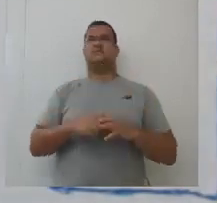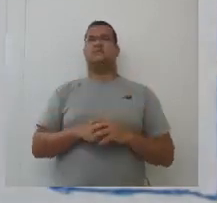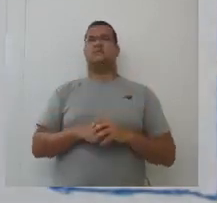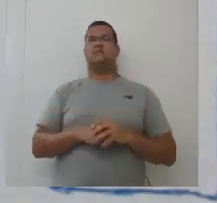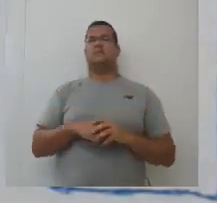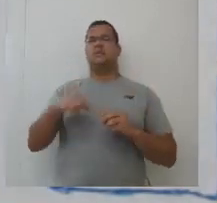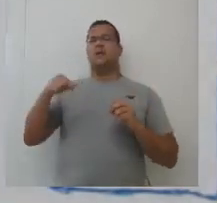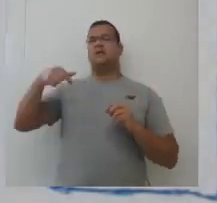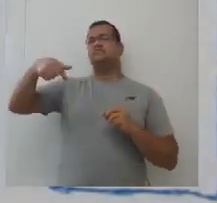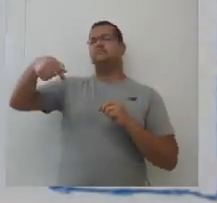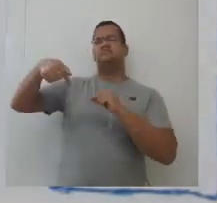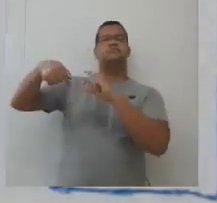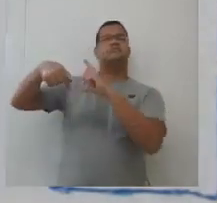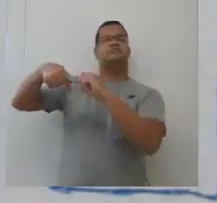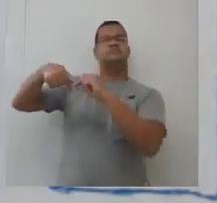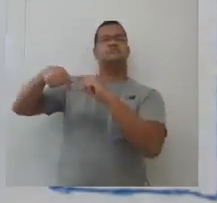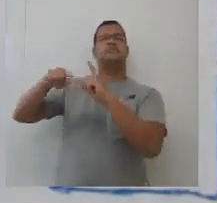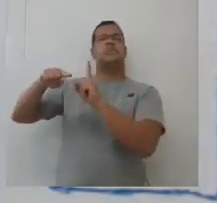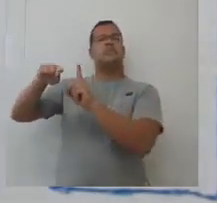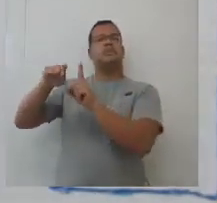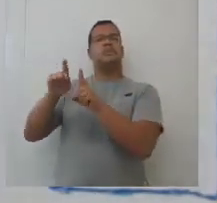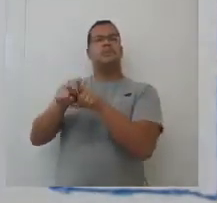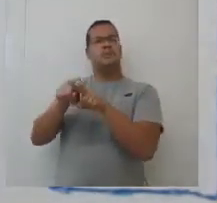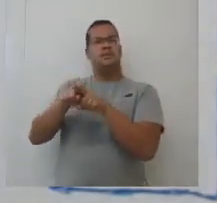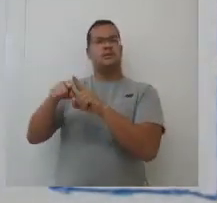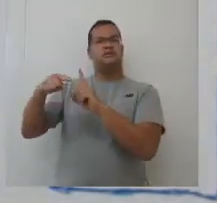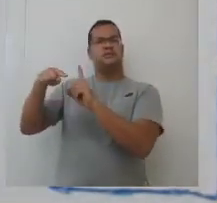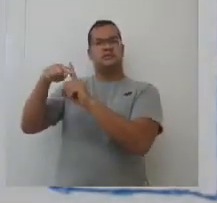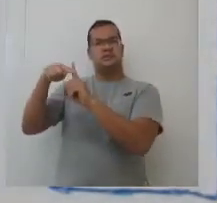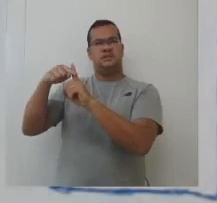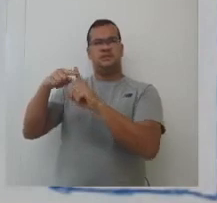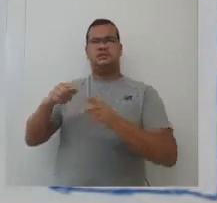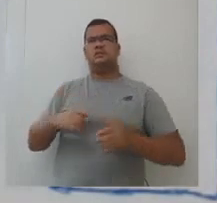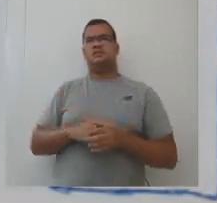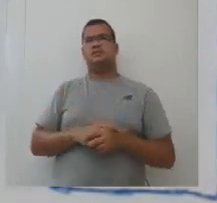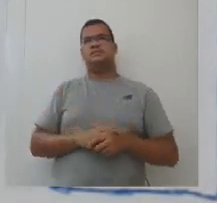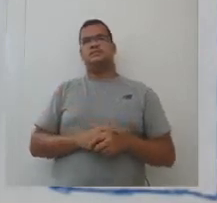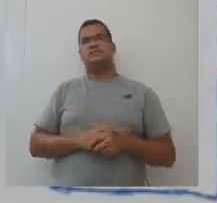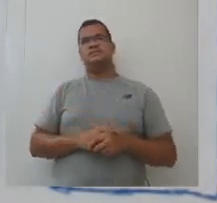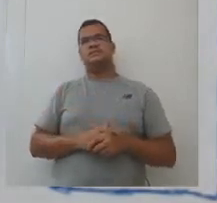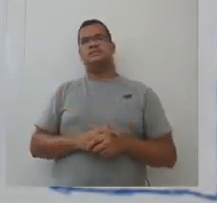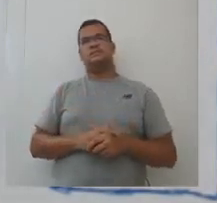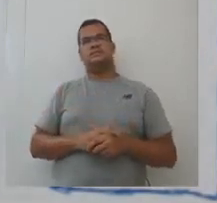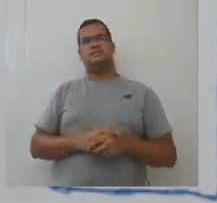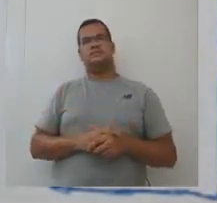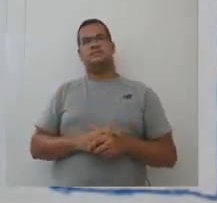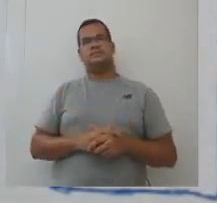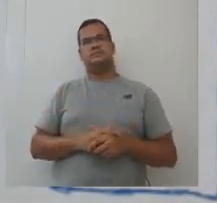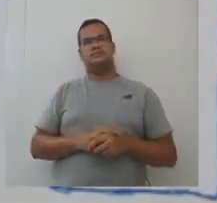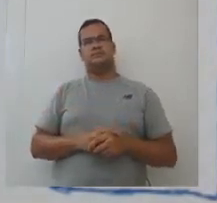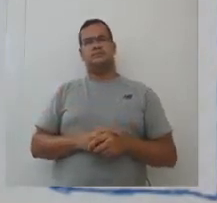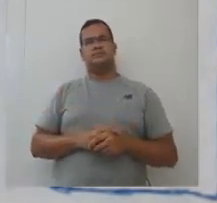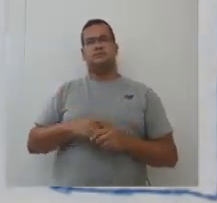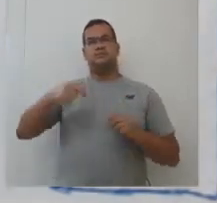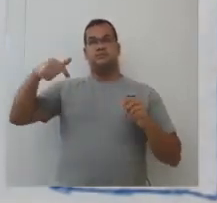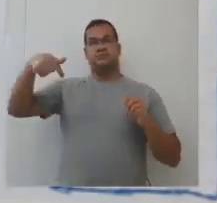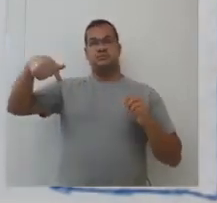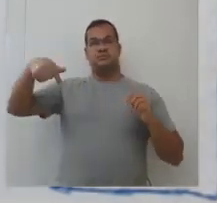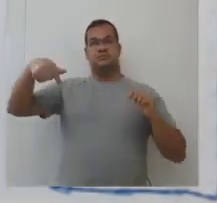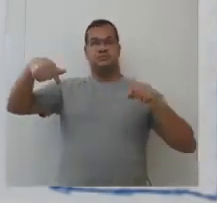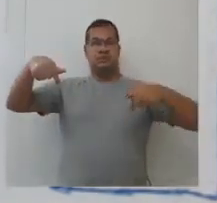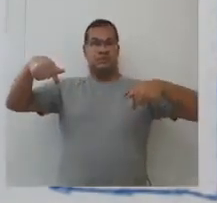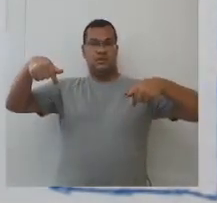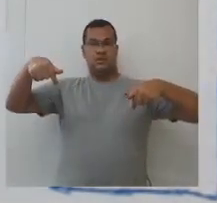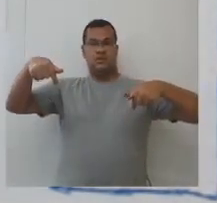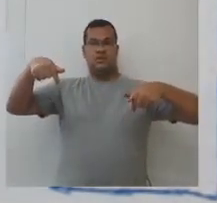de prova, que também é positiva. Cadê o campo? Então, tanto o campo quanto a